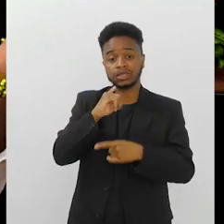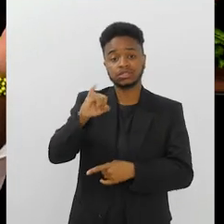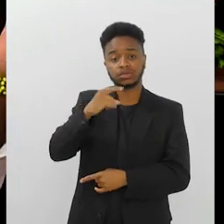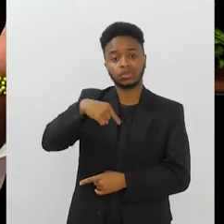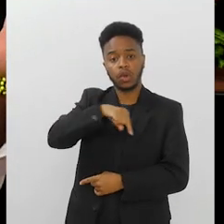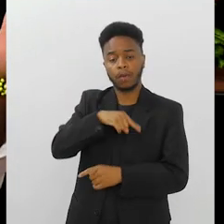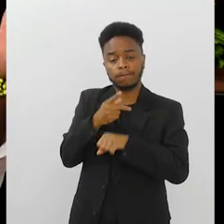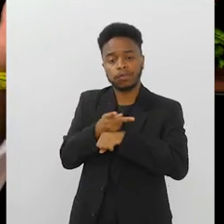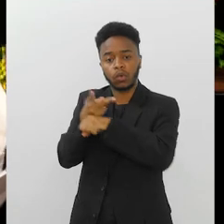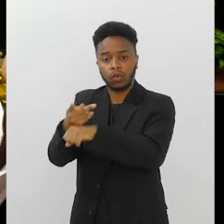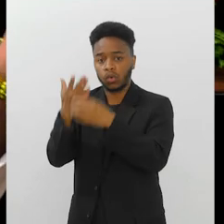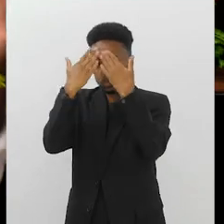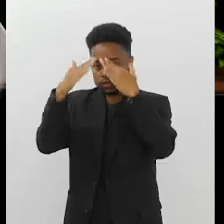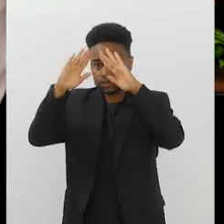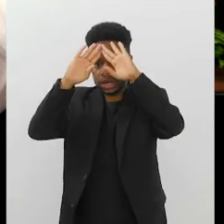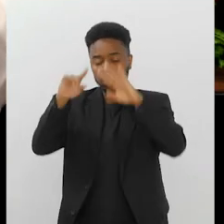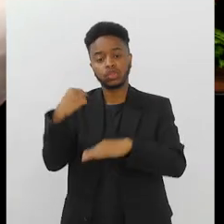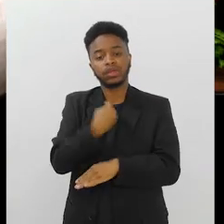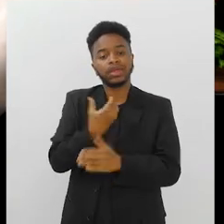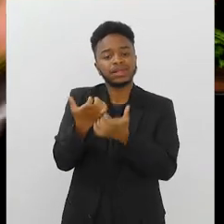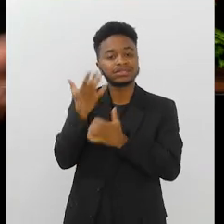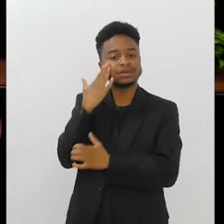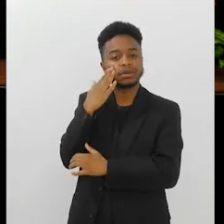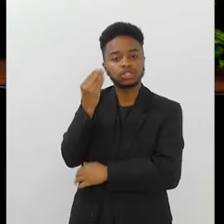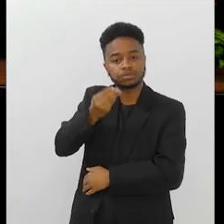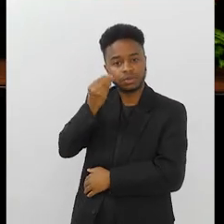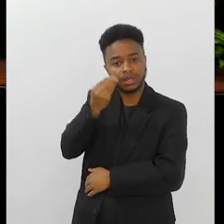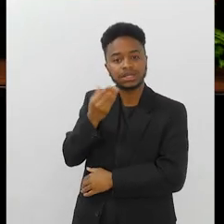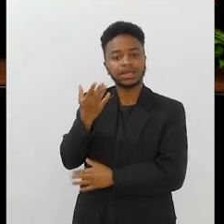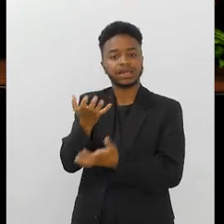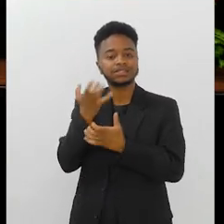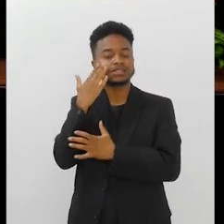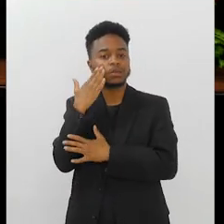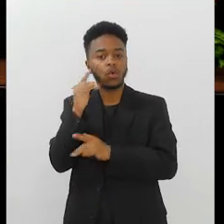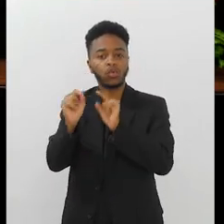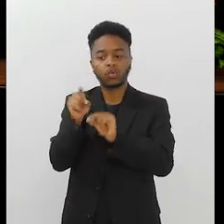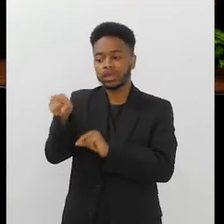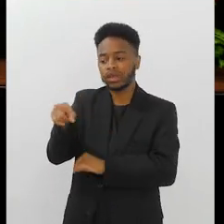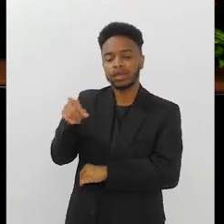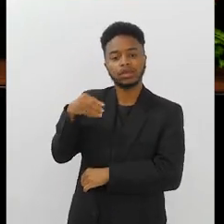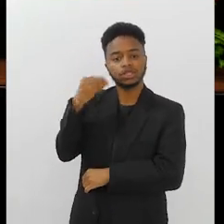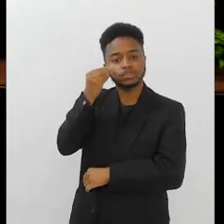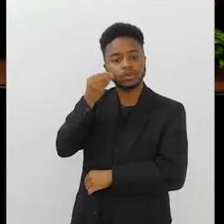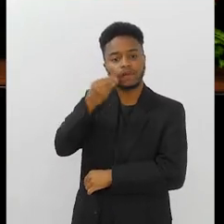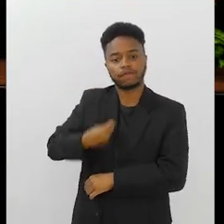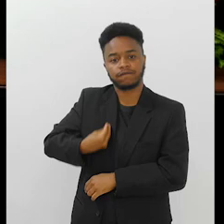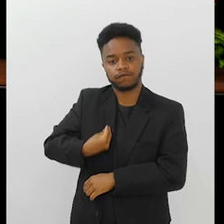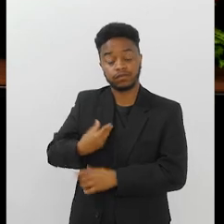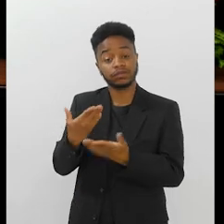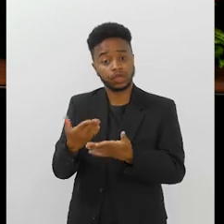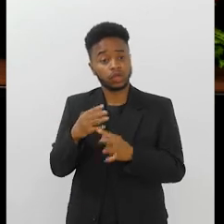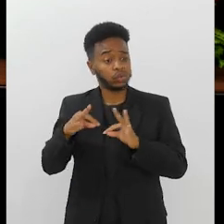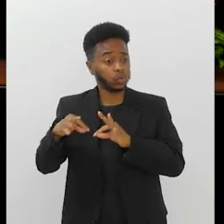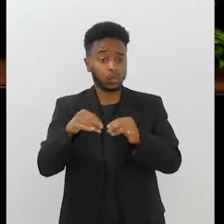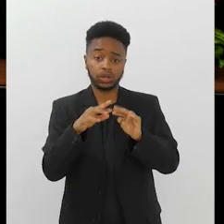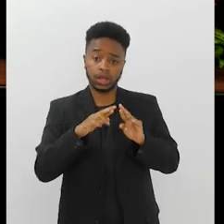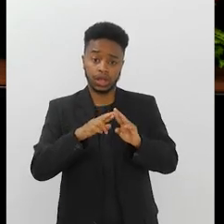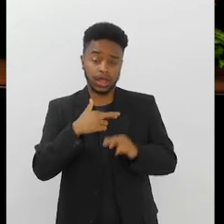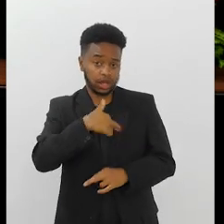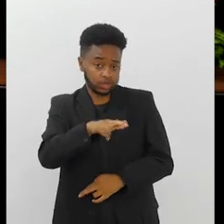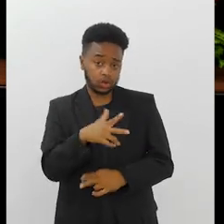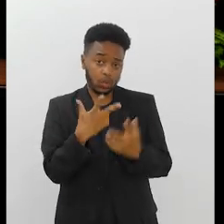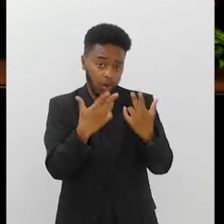voz da experiência a gente busca por tudo aquilo que o orixá passou e todas as religiões são da mesma forma se a gente vai buscar e com todo o